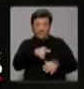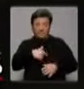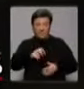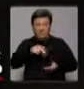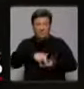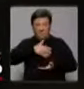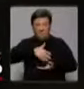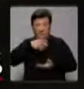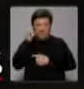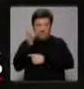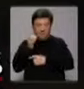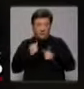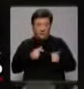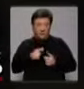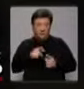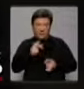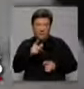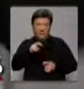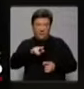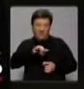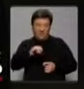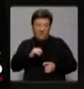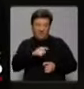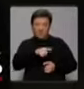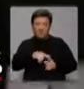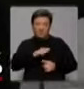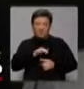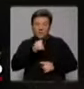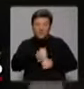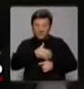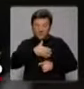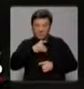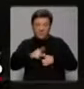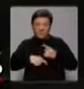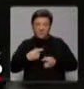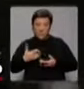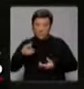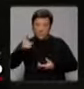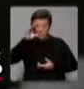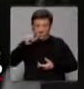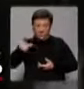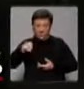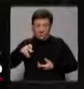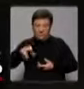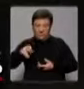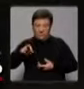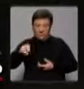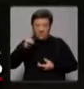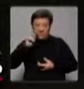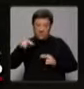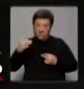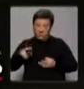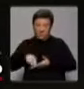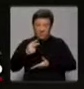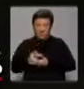de de de Alexis de cipras mas ele só frá o discurso depois do atual primeiro-ministro antón Samaras reconhecer a derrota